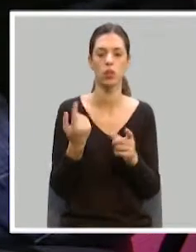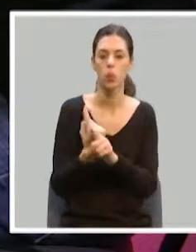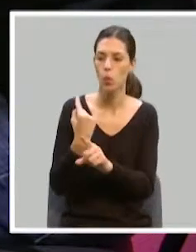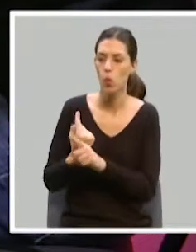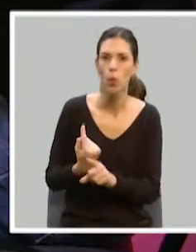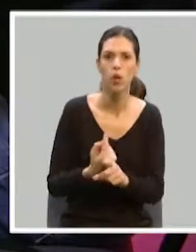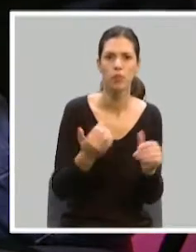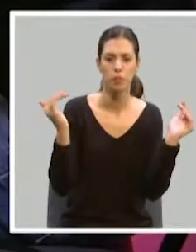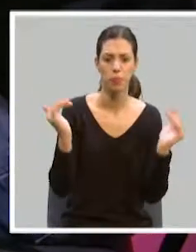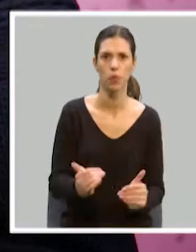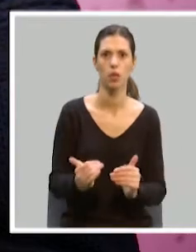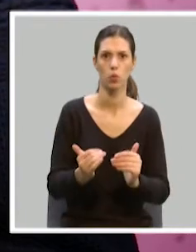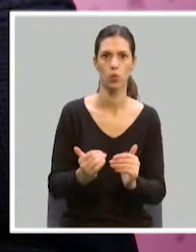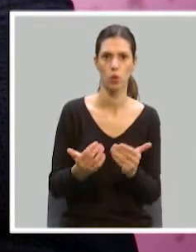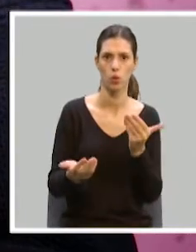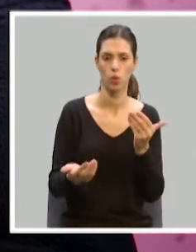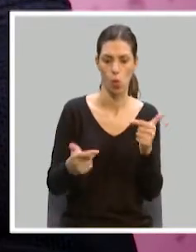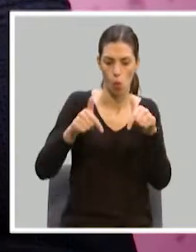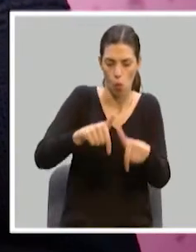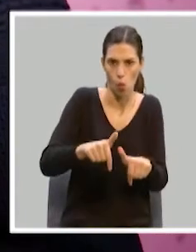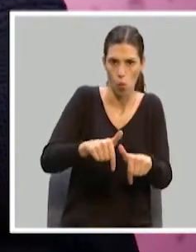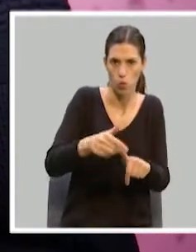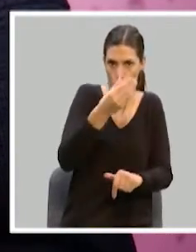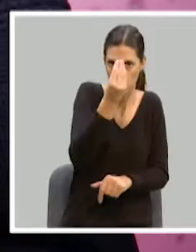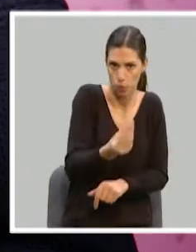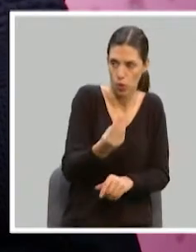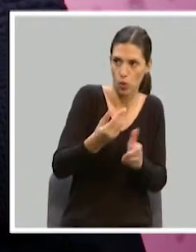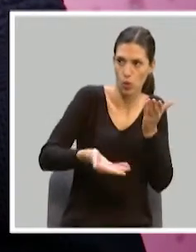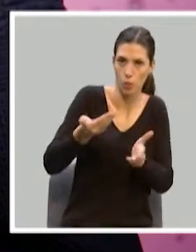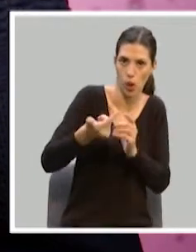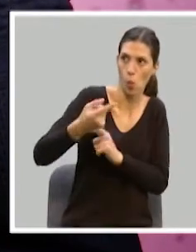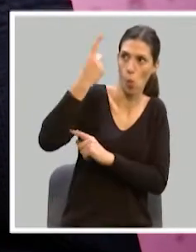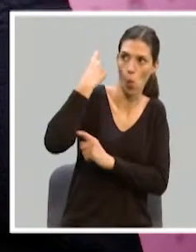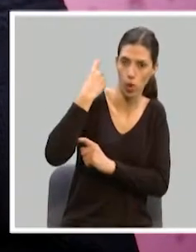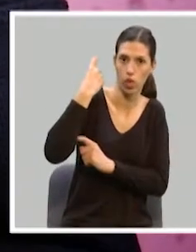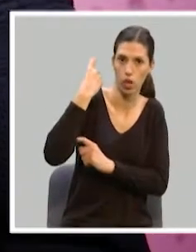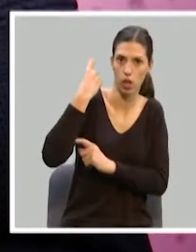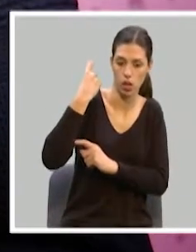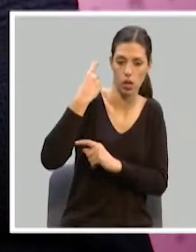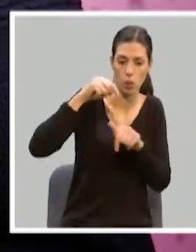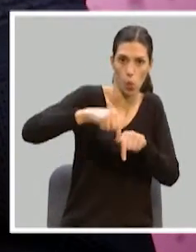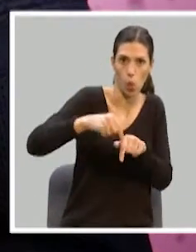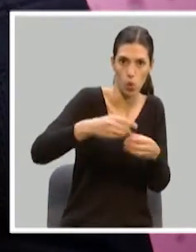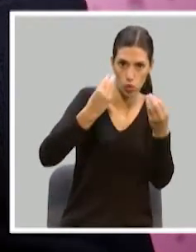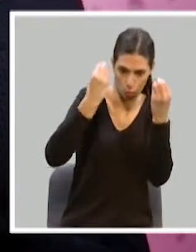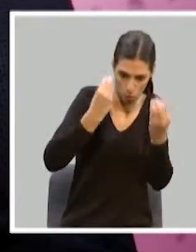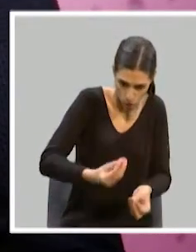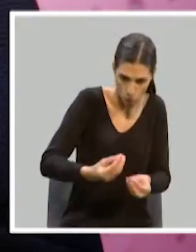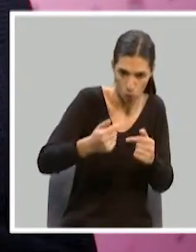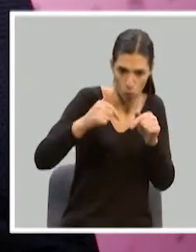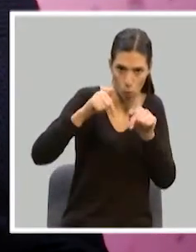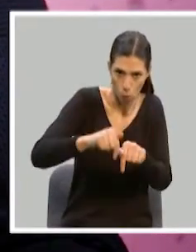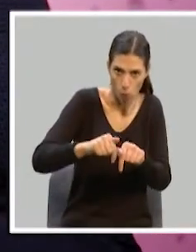gostando de ser melhor hoje do que horas ontem é sempre partindo do pressuposto para tu tens que ser melhor hoje